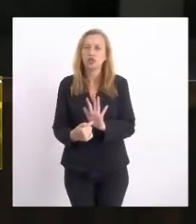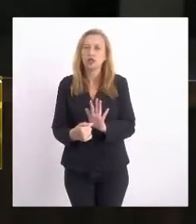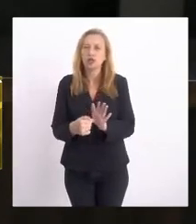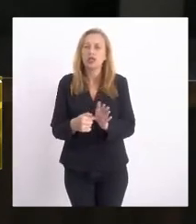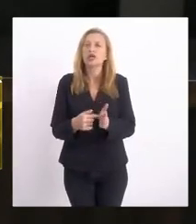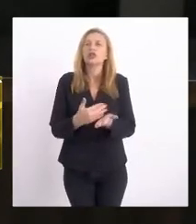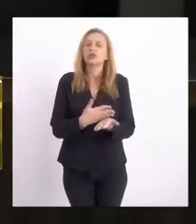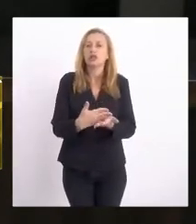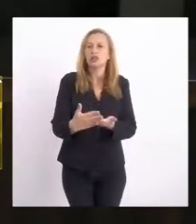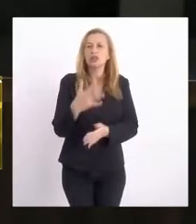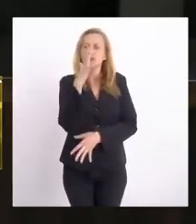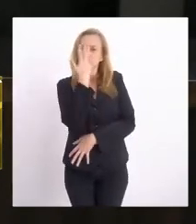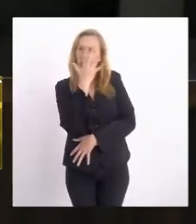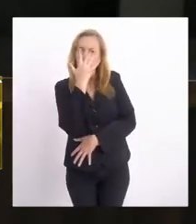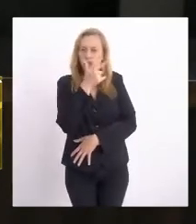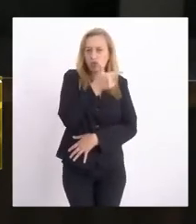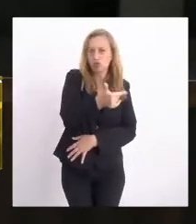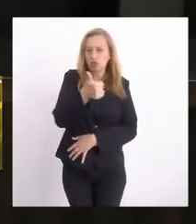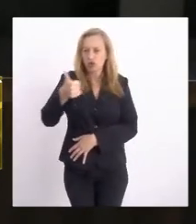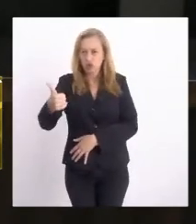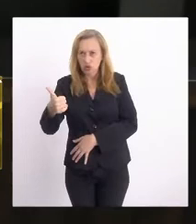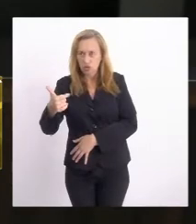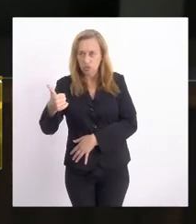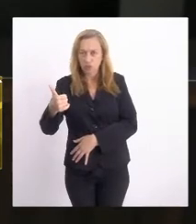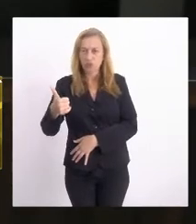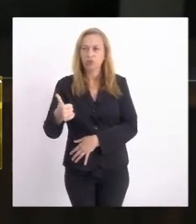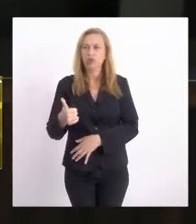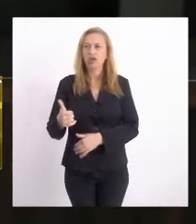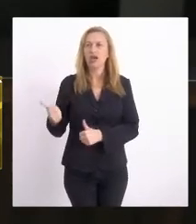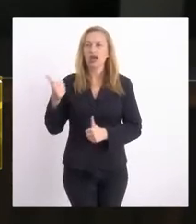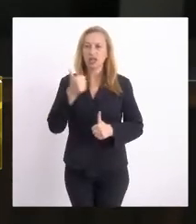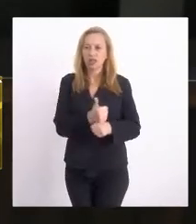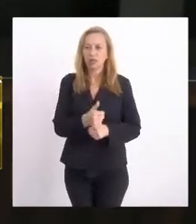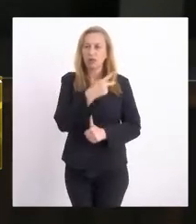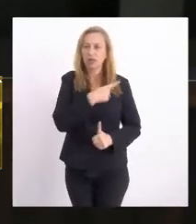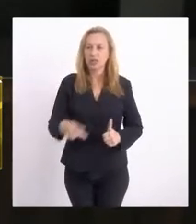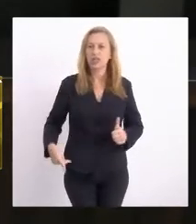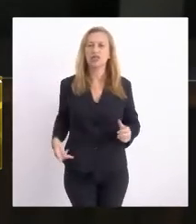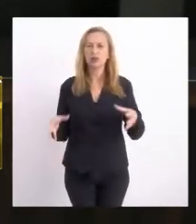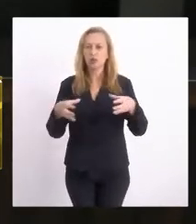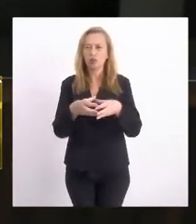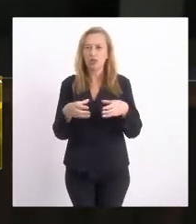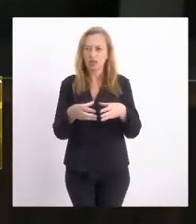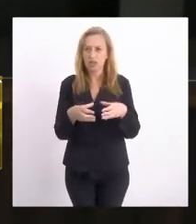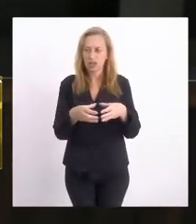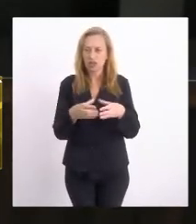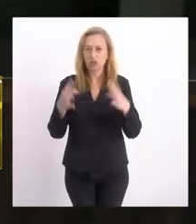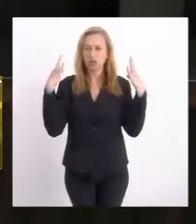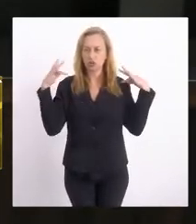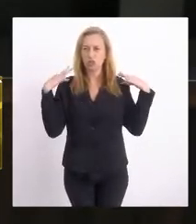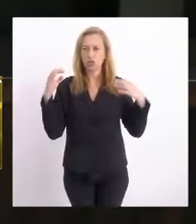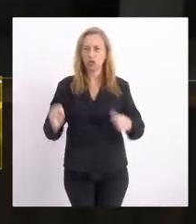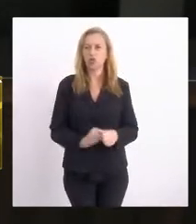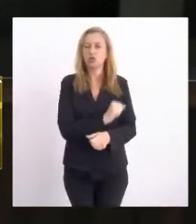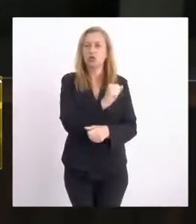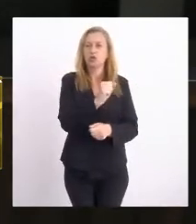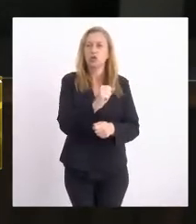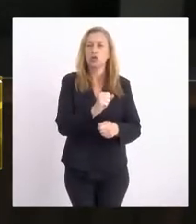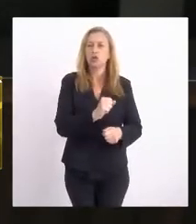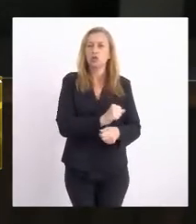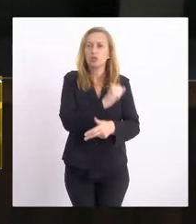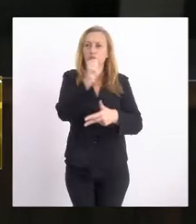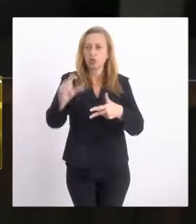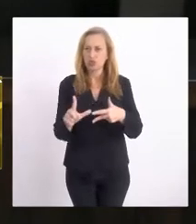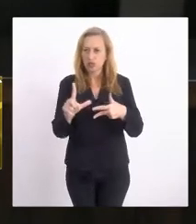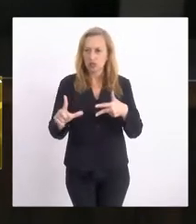de fevereiro de 2021 assumo a presidência da comissão de turismo do Poder Legislativo do Estado do Rio